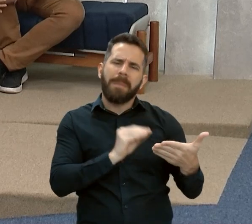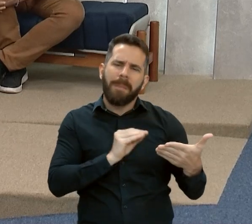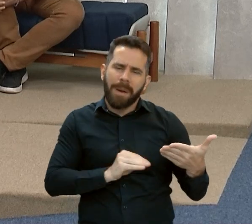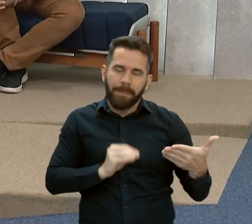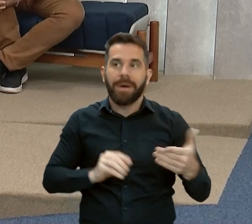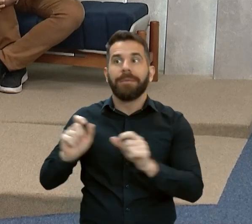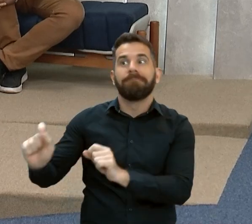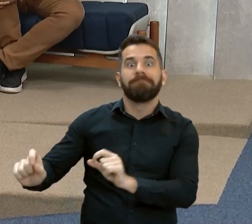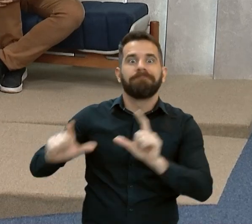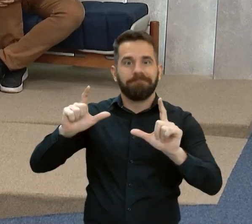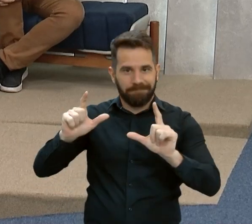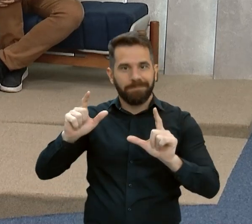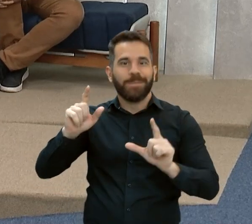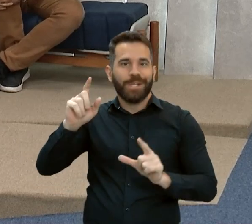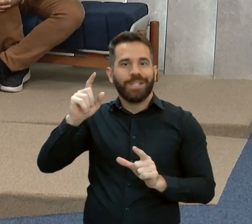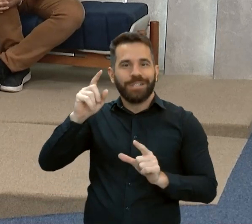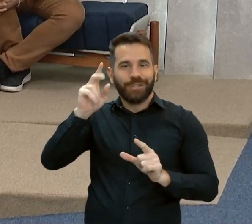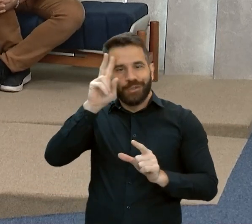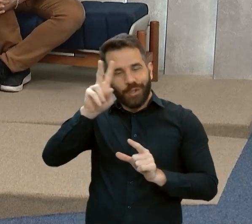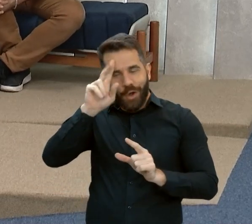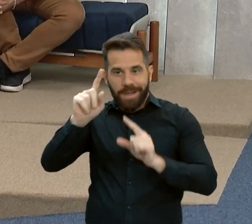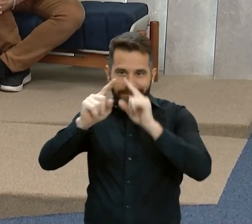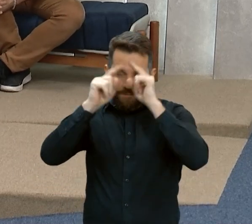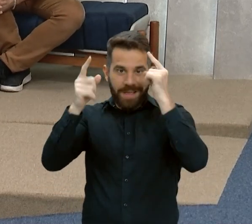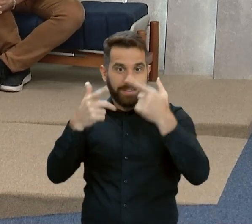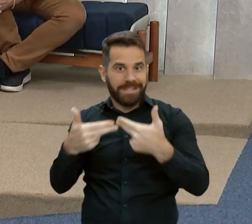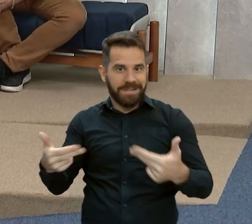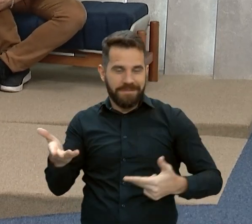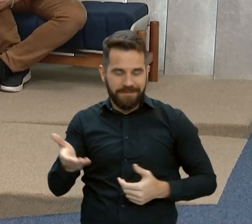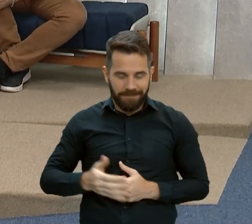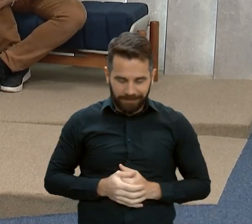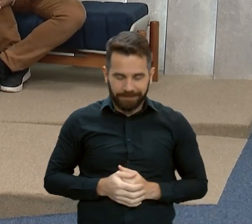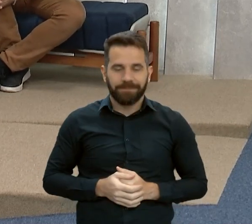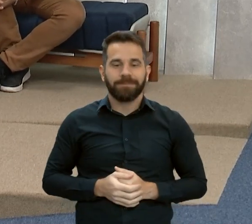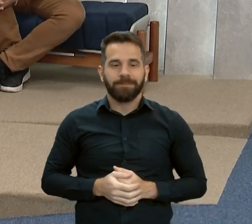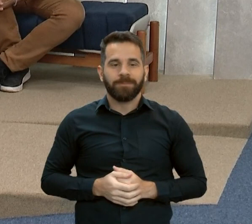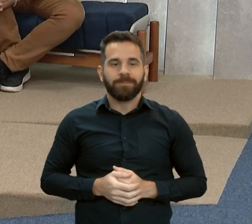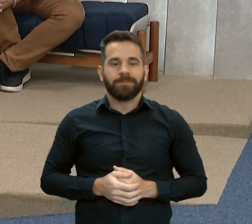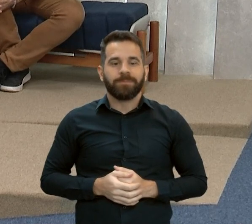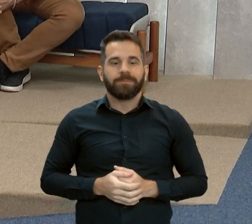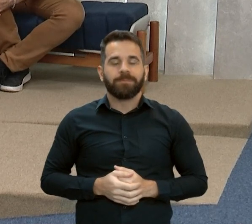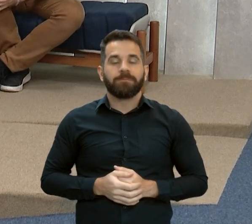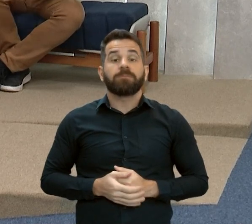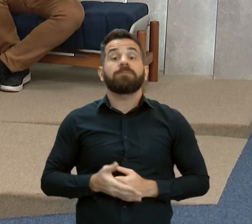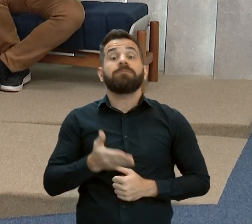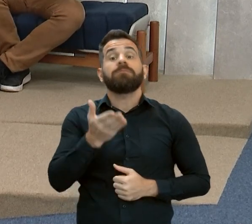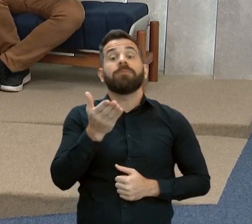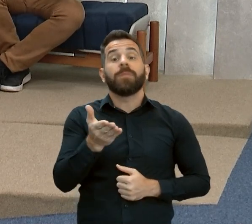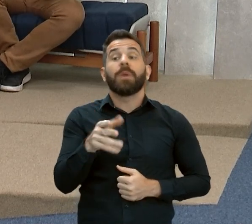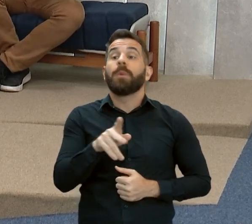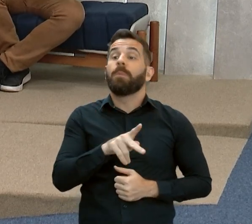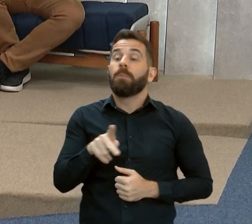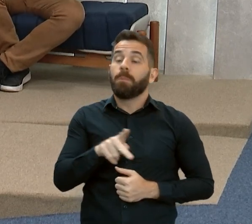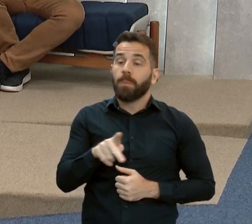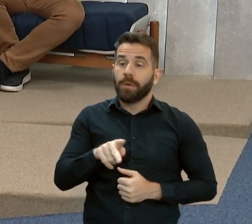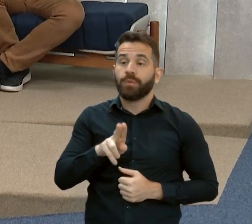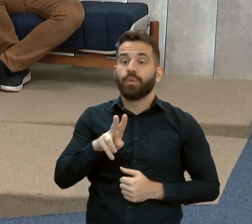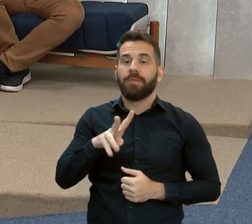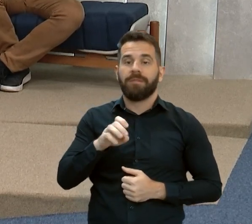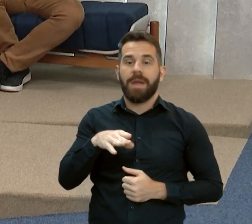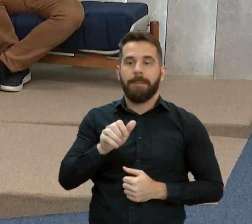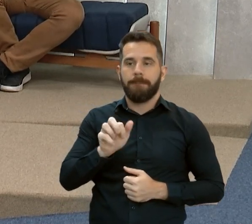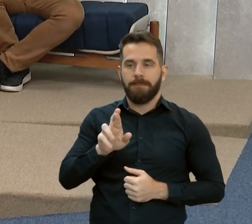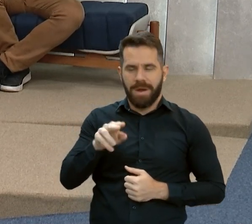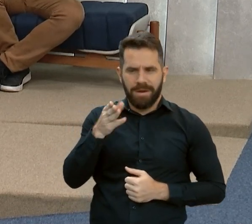dele agorinha, mas agora eu quero perguntar para o professor Uvemar. O senhor estava contando sobre aquele processo de criação,